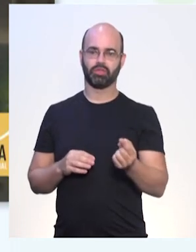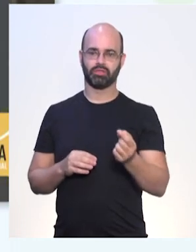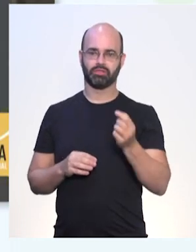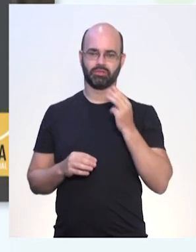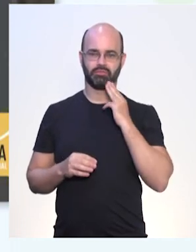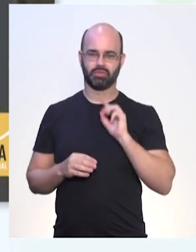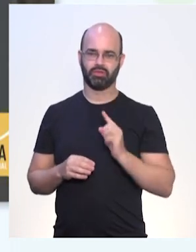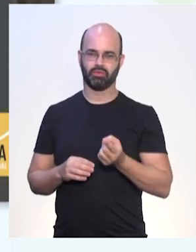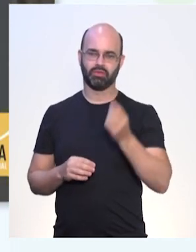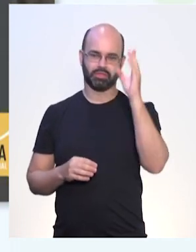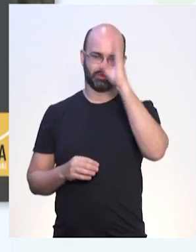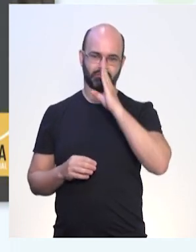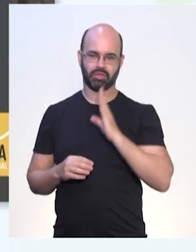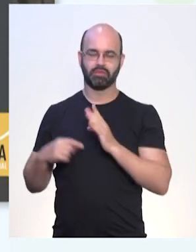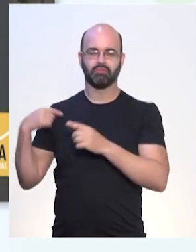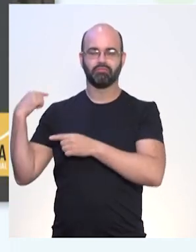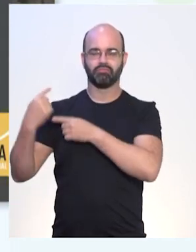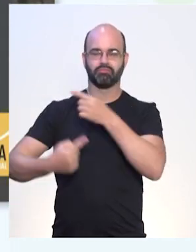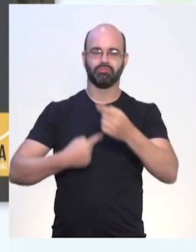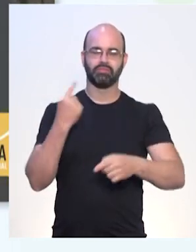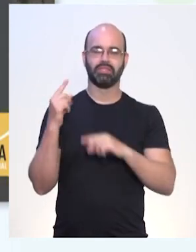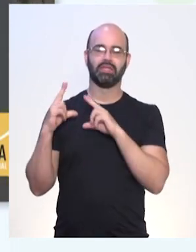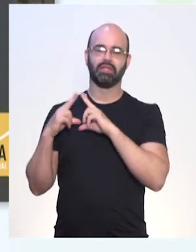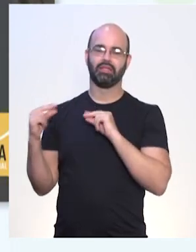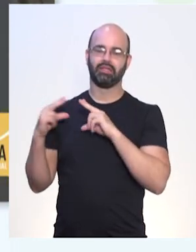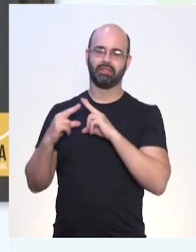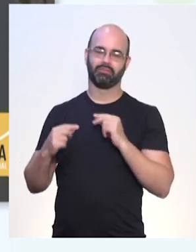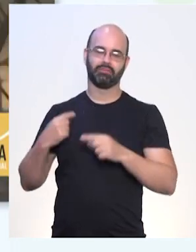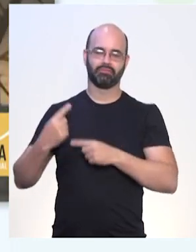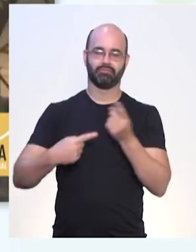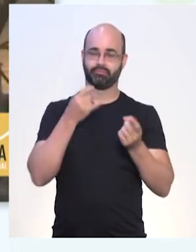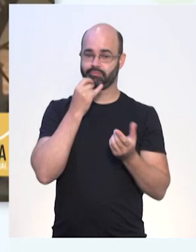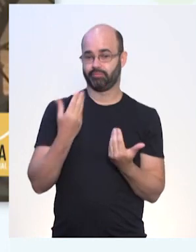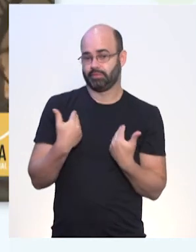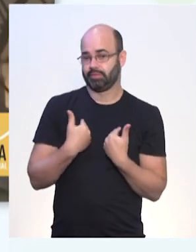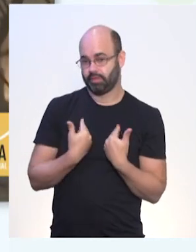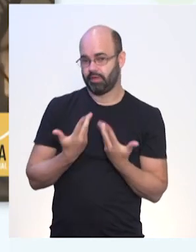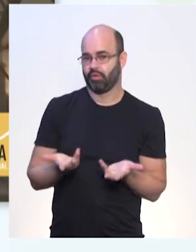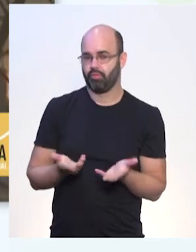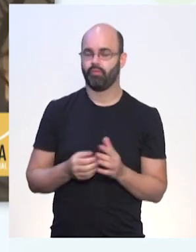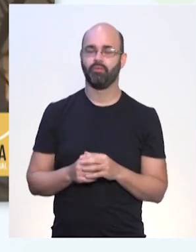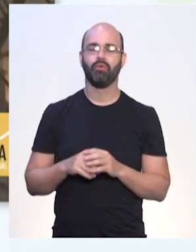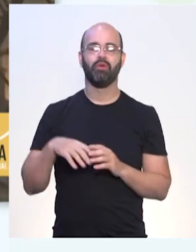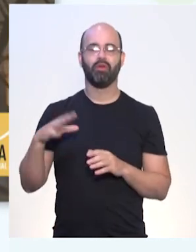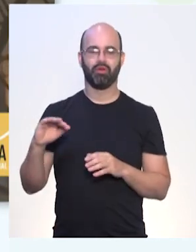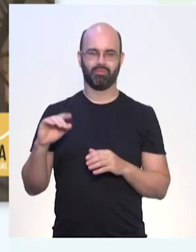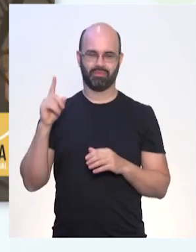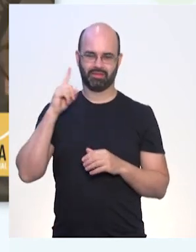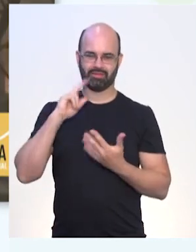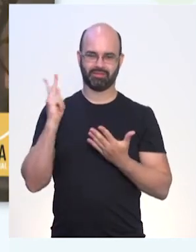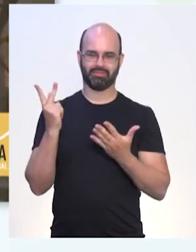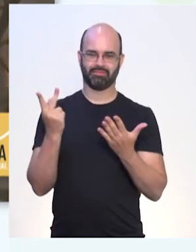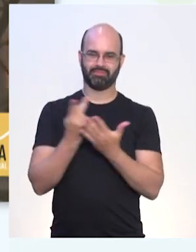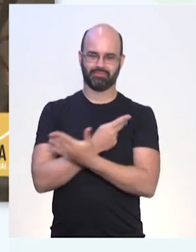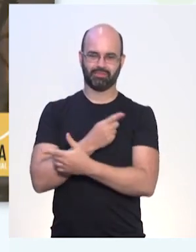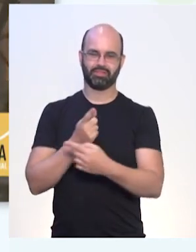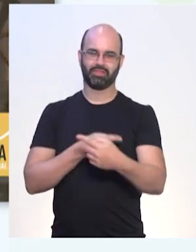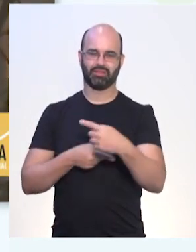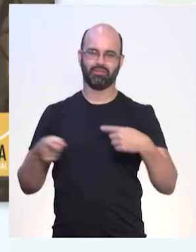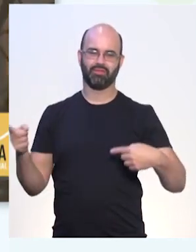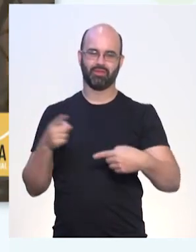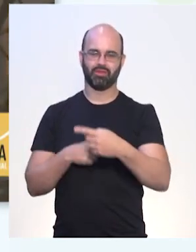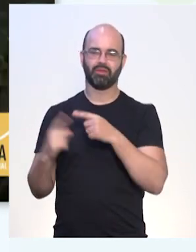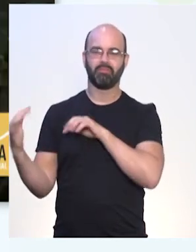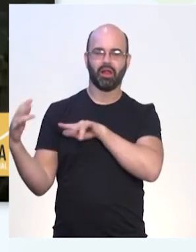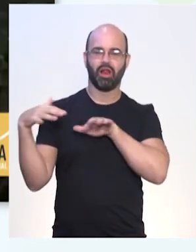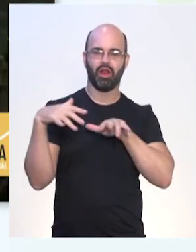ascendência libanesa que é por exemplo no meu caso mas além desse fluxo migratório que não é só histórico hoje em dia tem